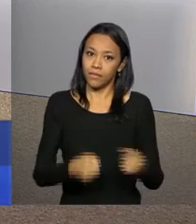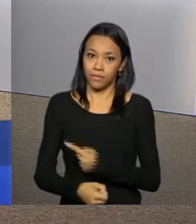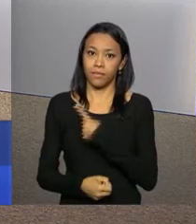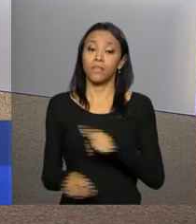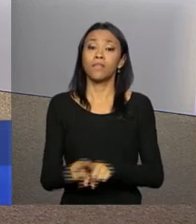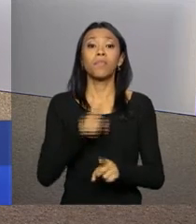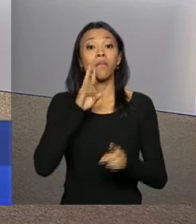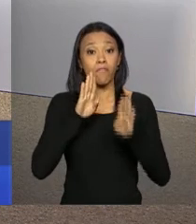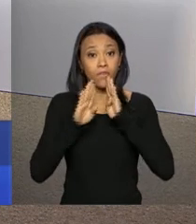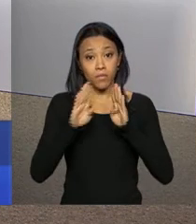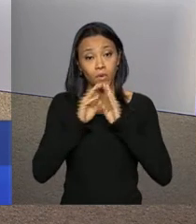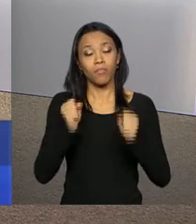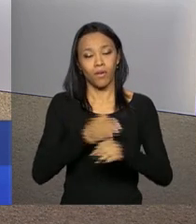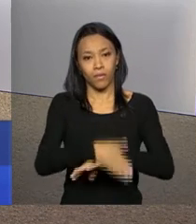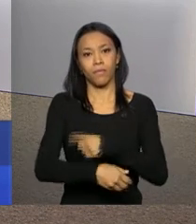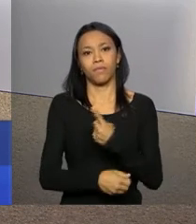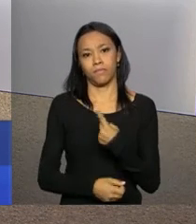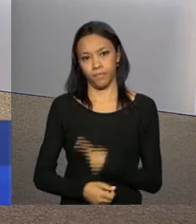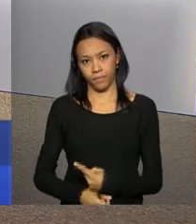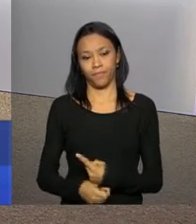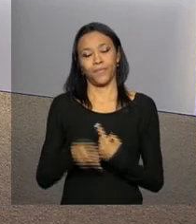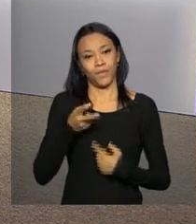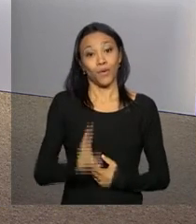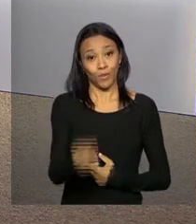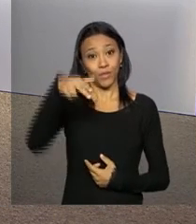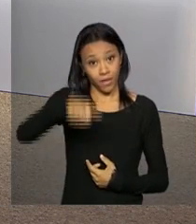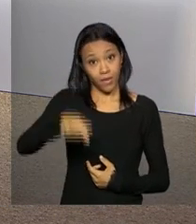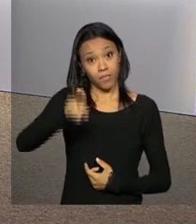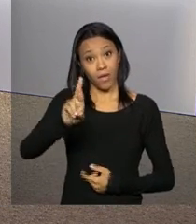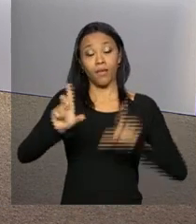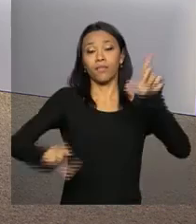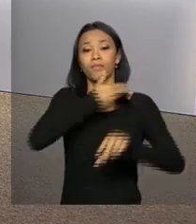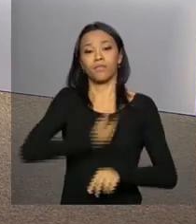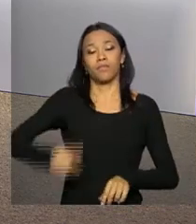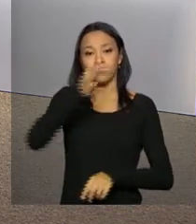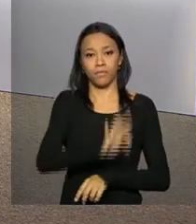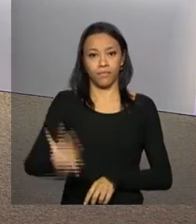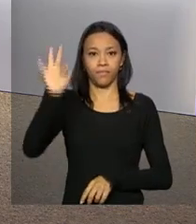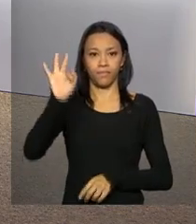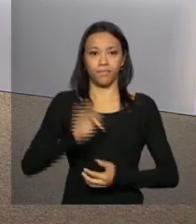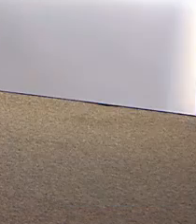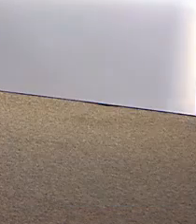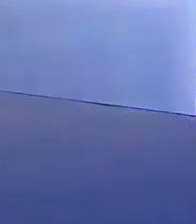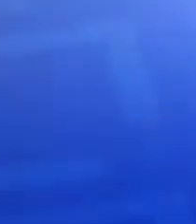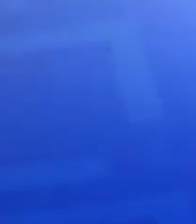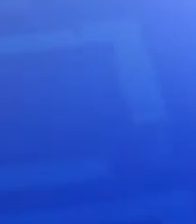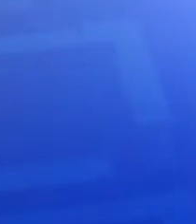twitter.com/tvnbr, facebook.com/tvnbr. Continue com a gente, NBR, a TV do Governo Federal.